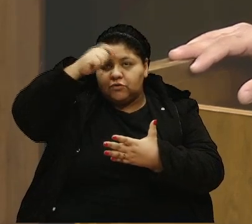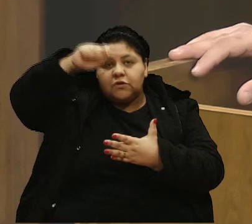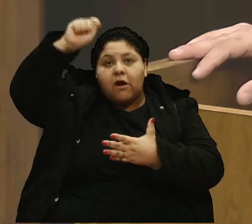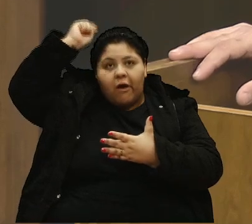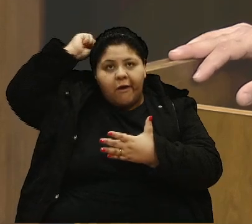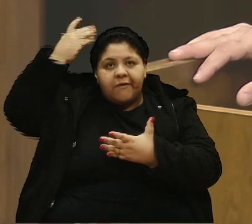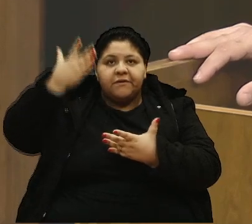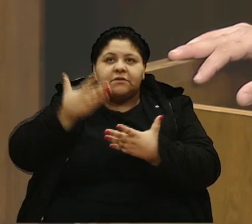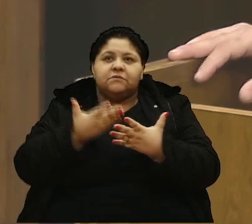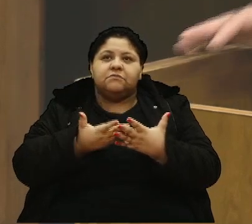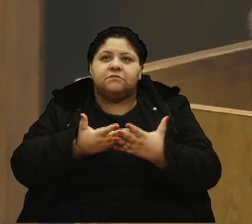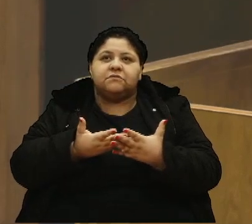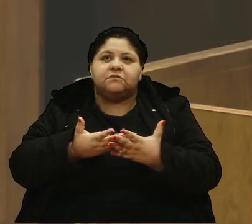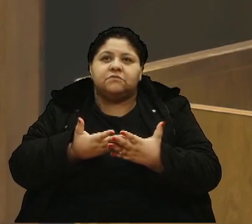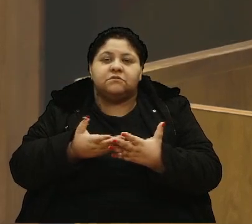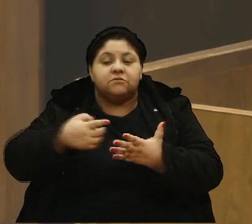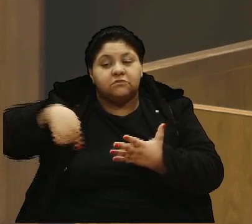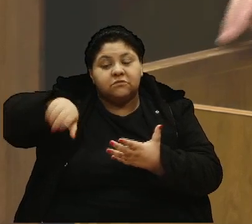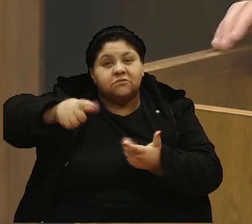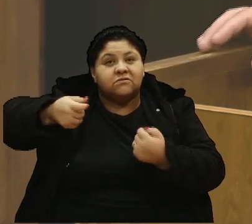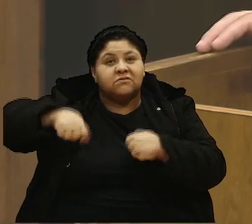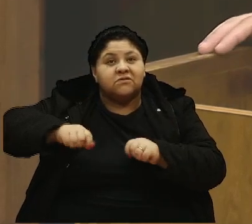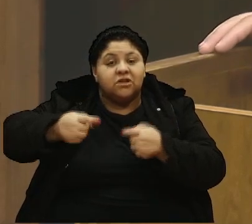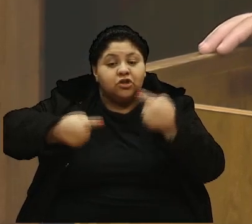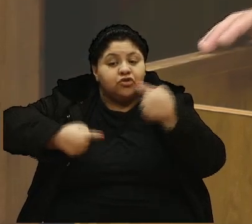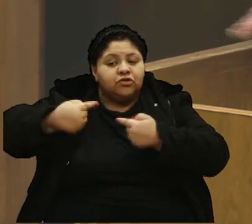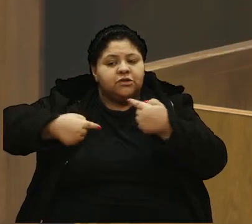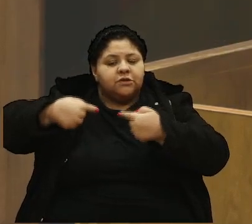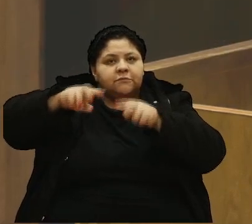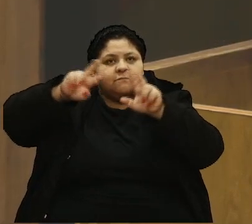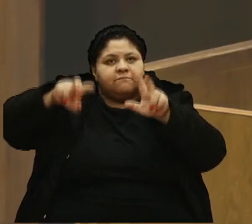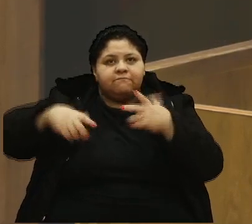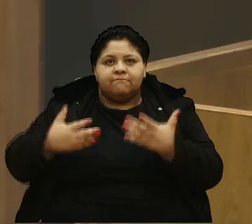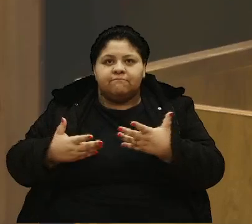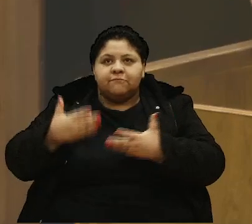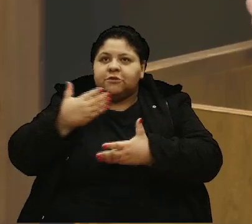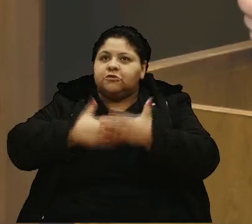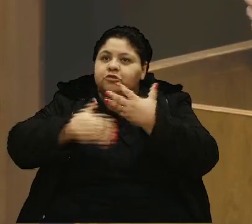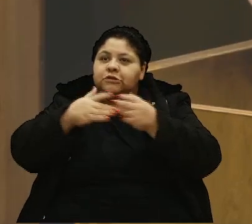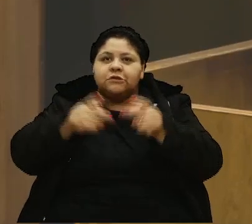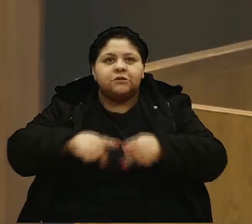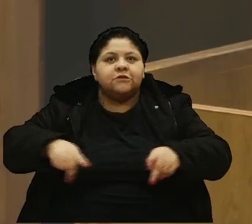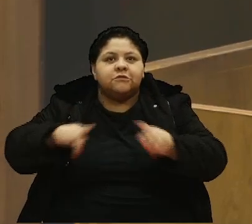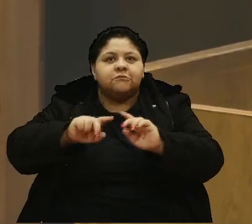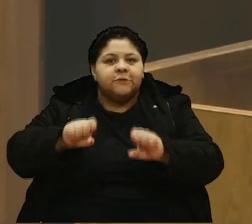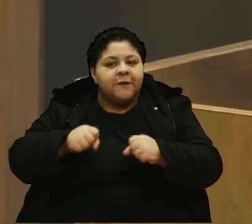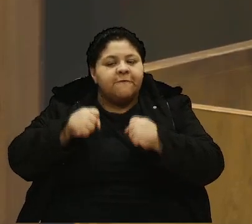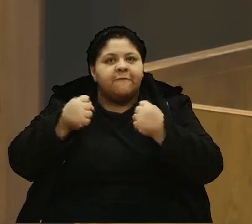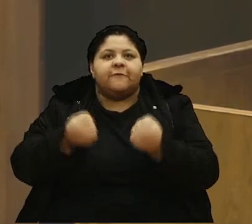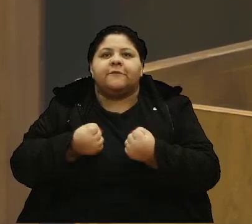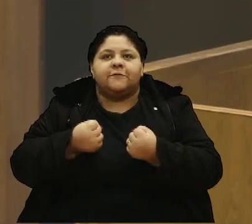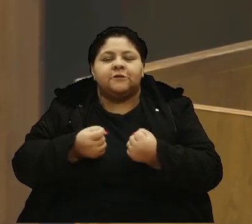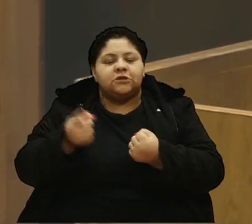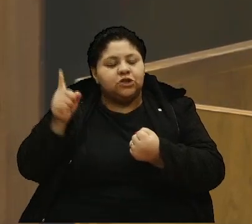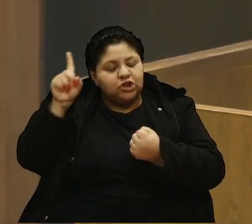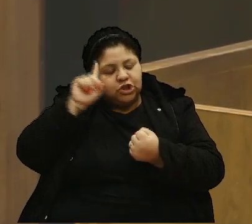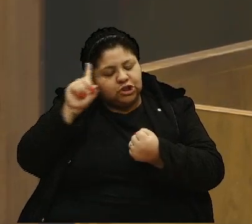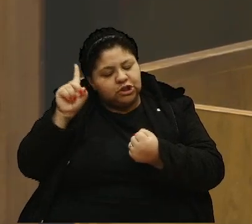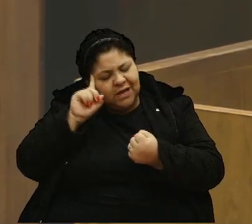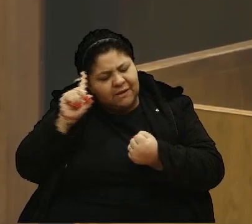Sul. Nós precisamos discutir sobre isso. Praticamente toda a população enfrenta isso